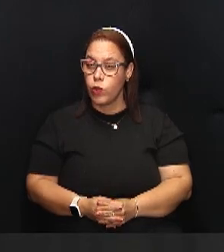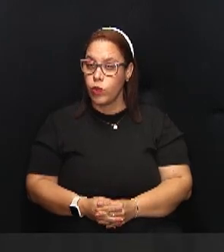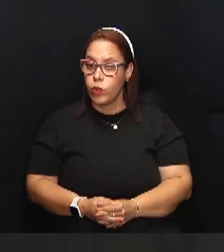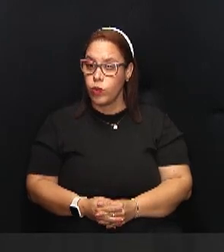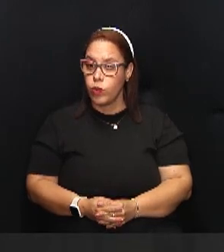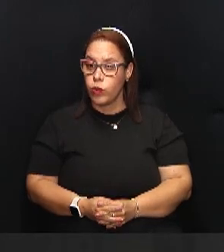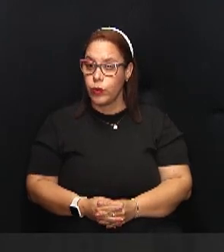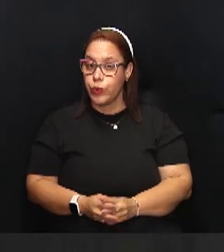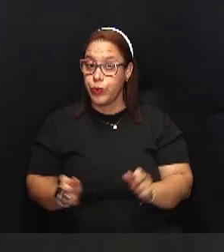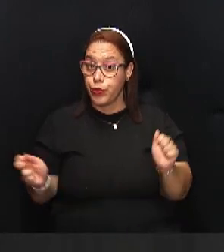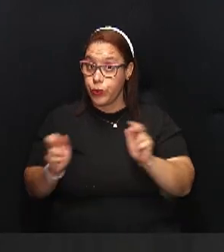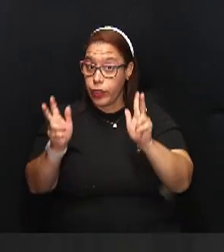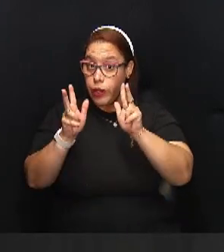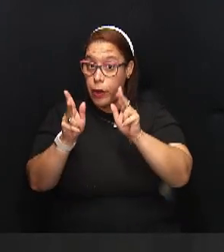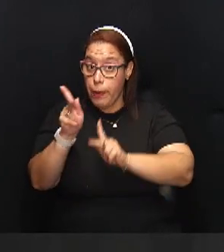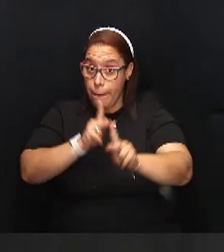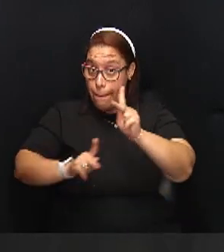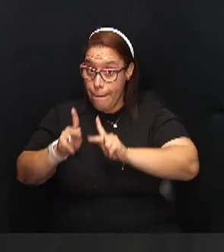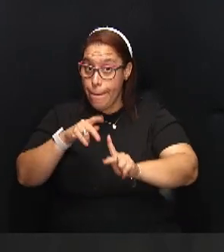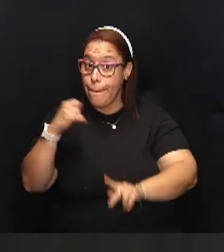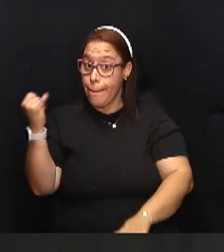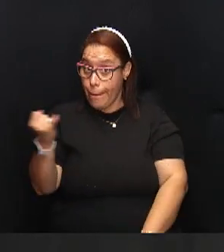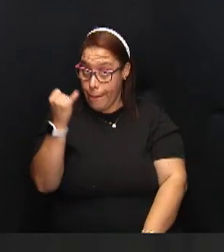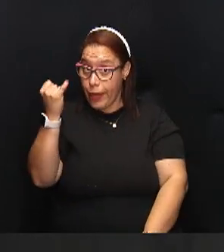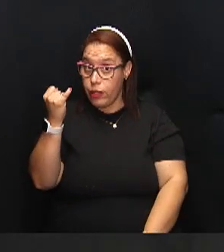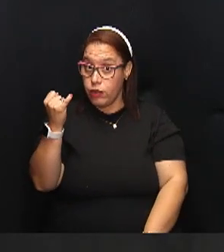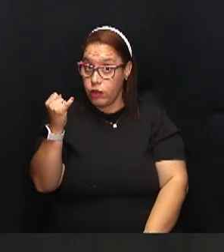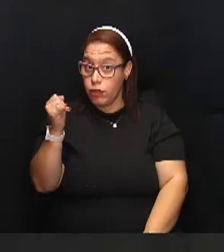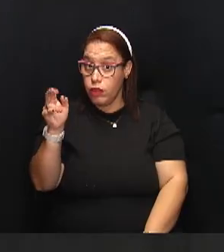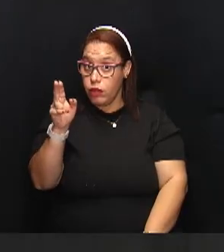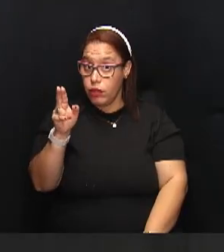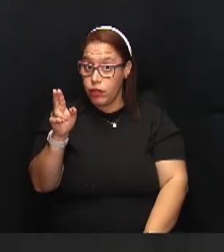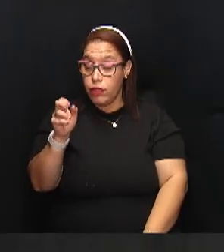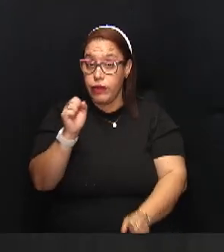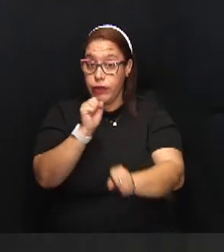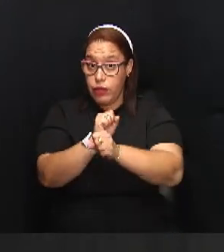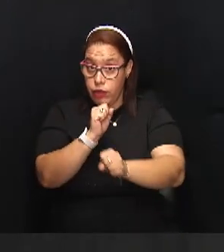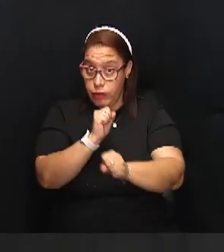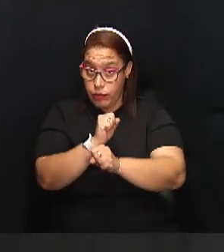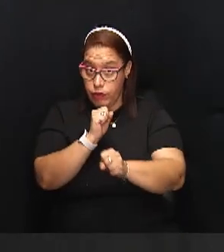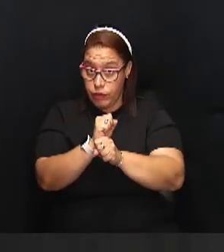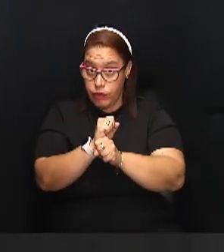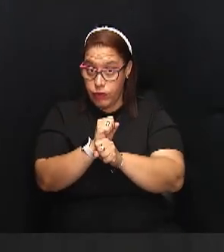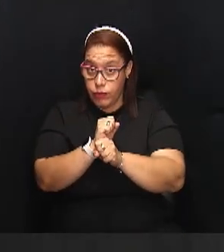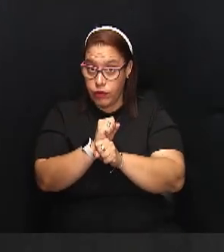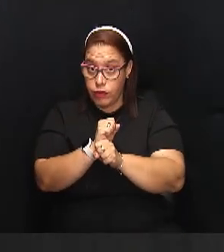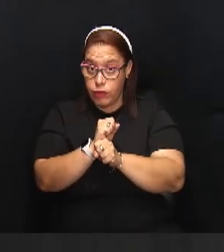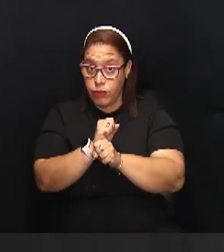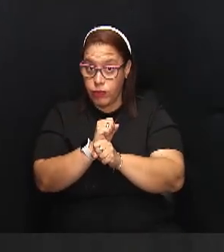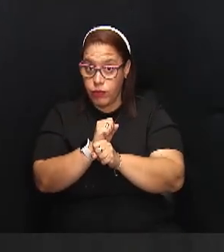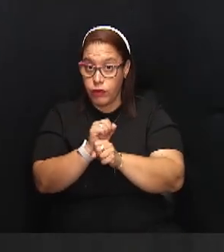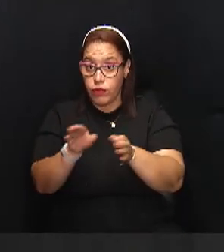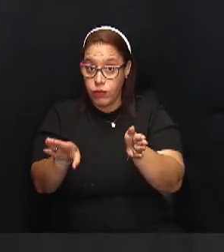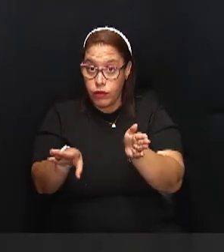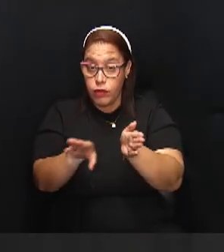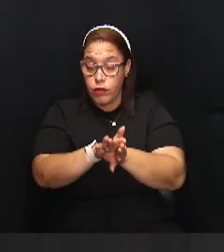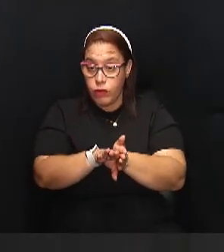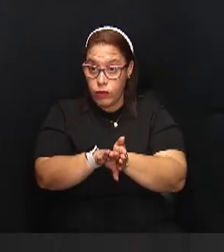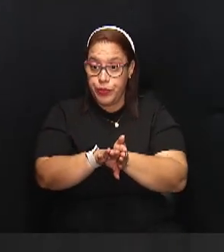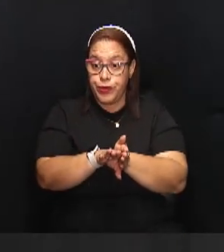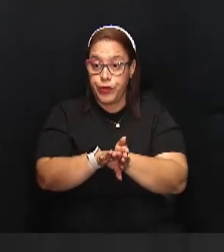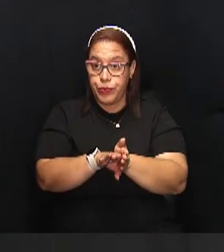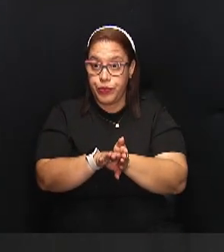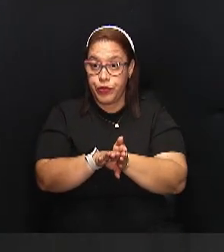da sinalização para a população que o importante era que as pessoas não esperassem, foi aí que a gente acabou entrando, e